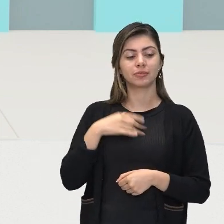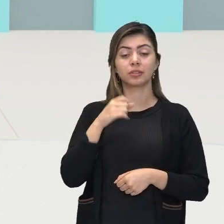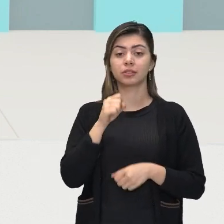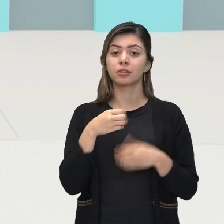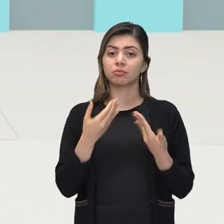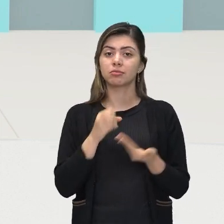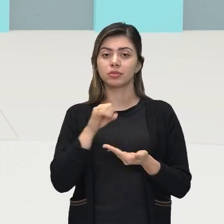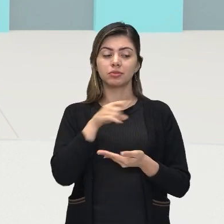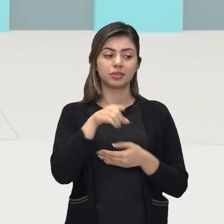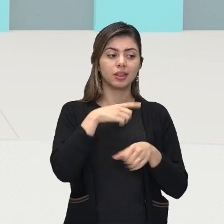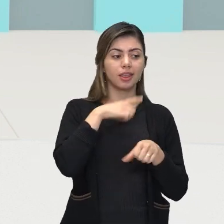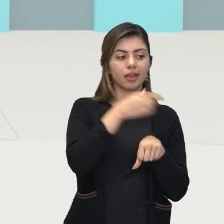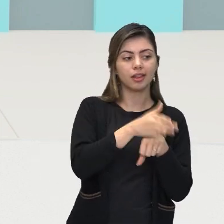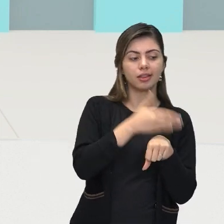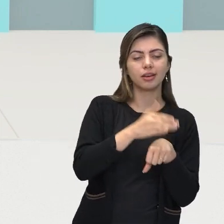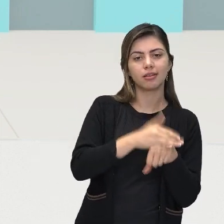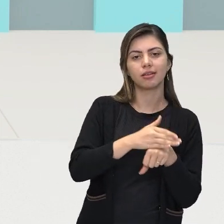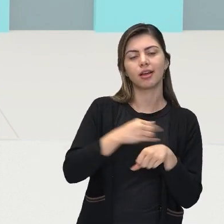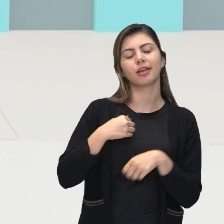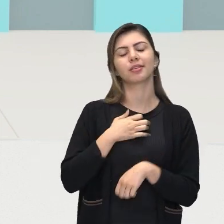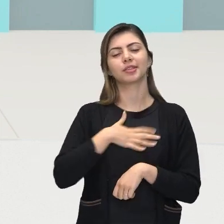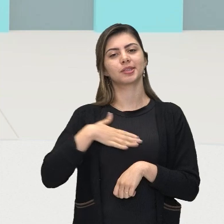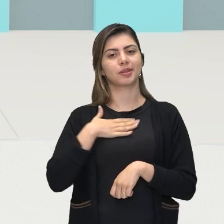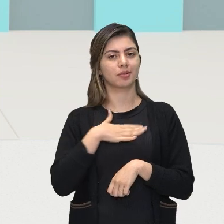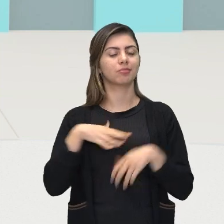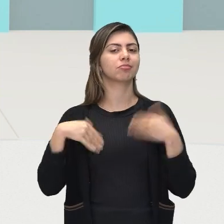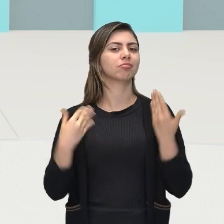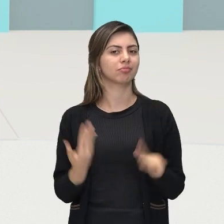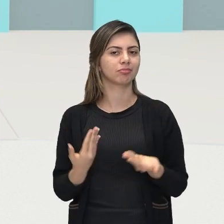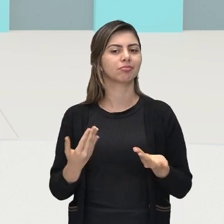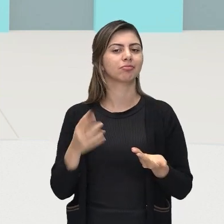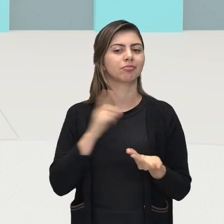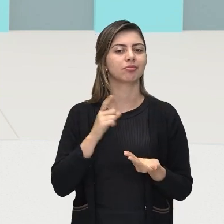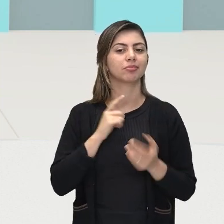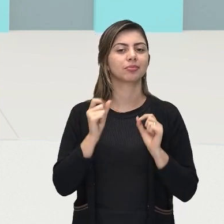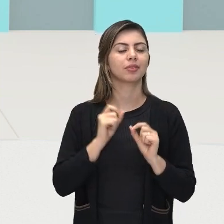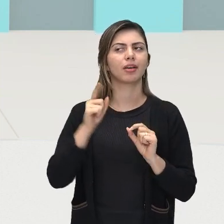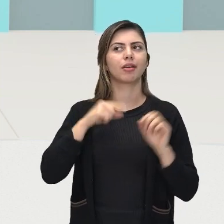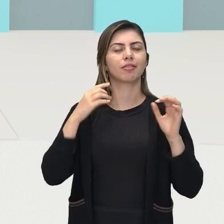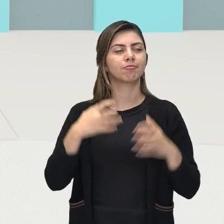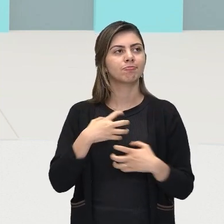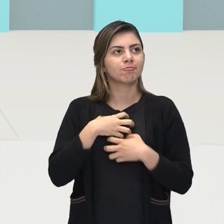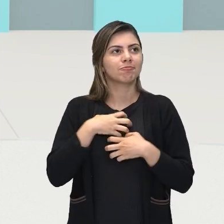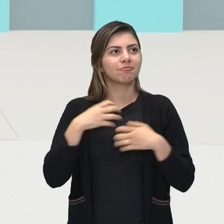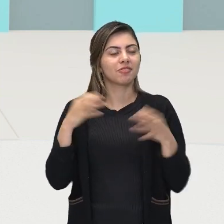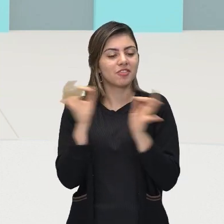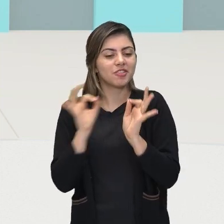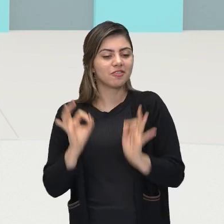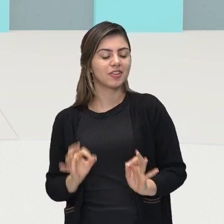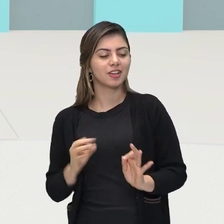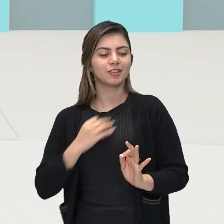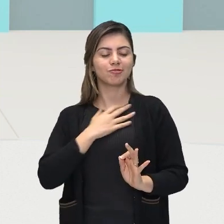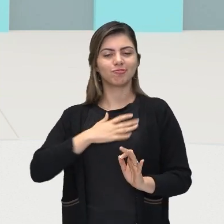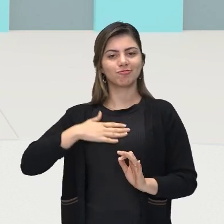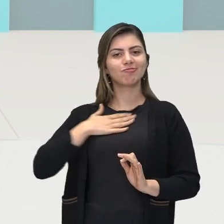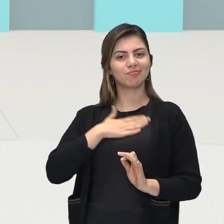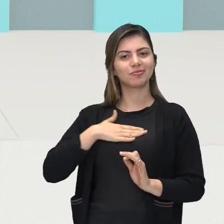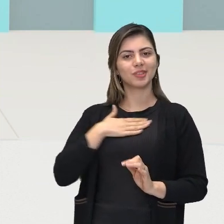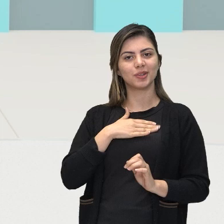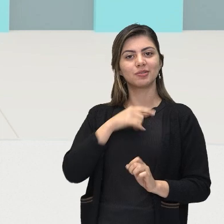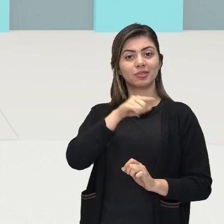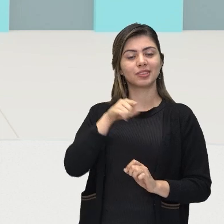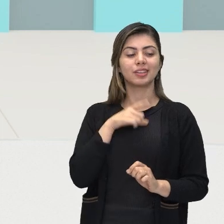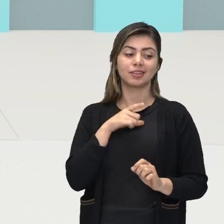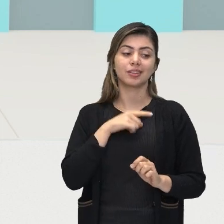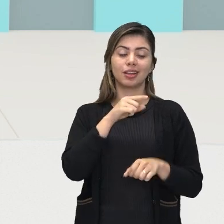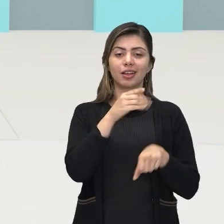está executando essa atividade. Então, existe ali uma felicidade, uma satisfação na hora de